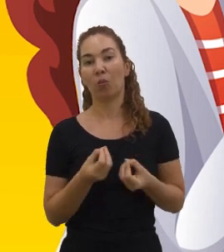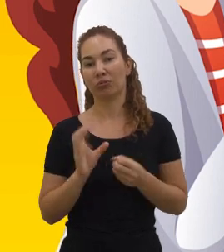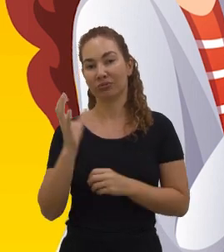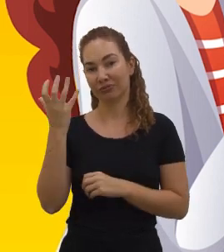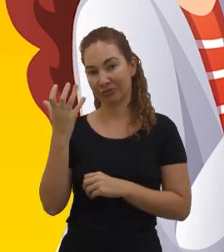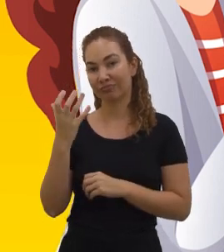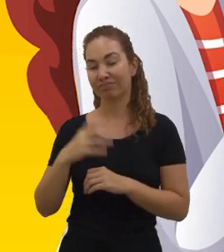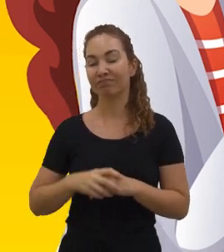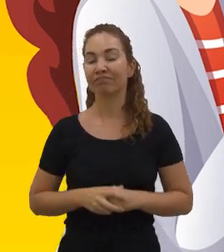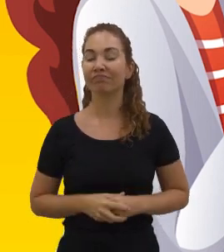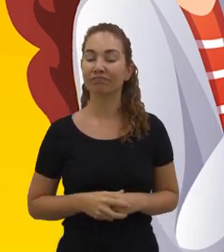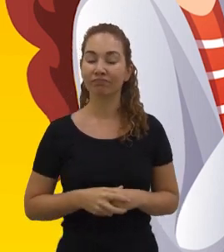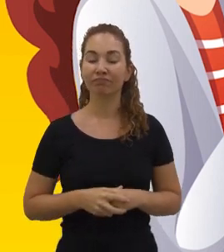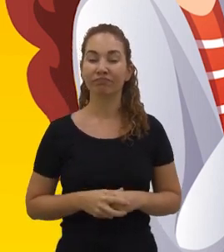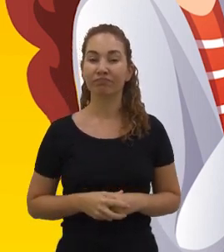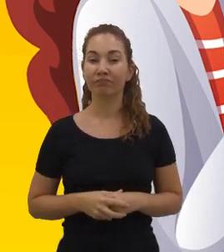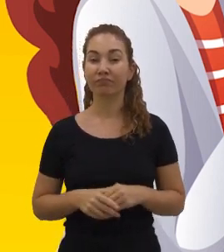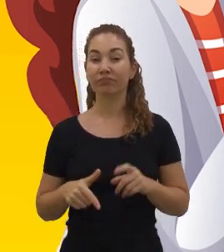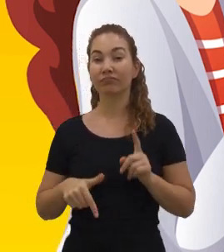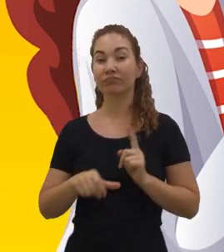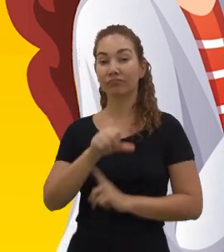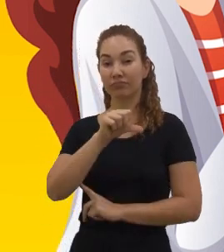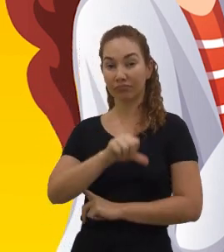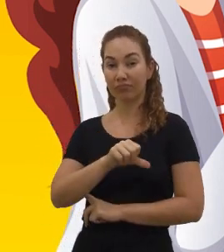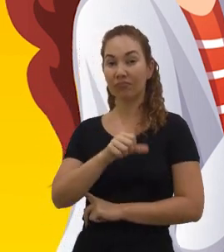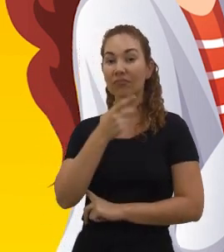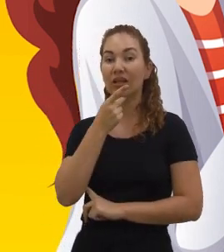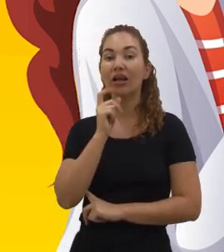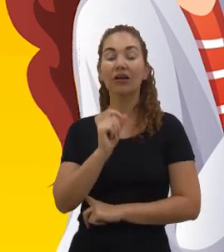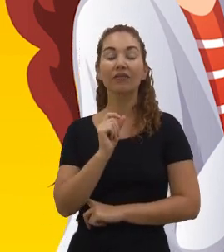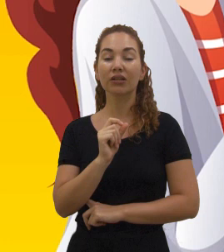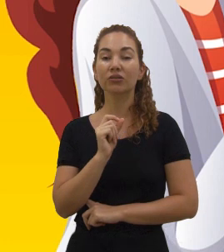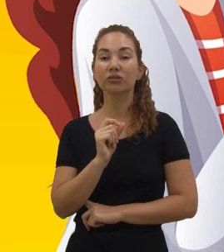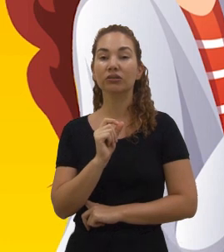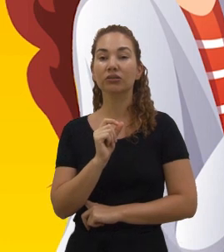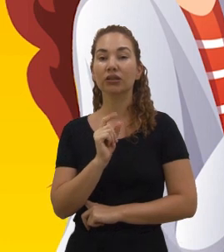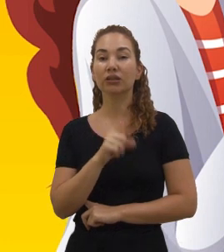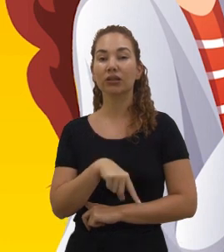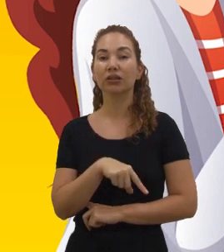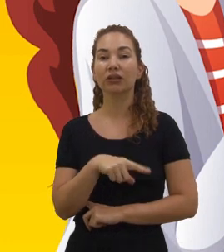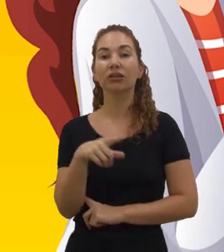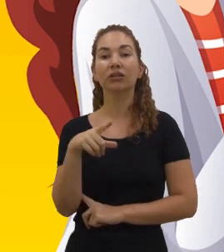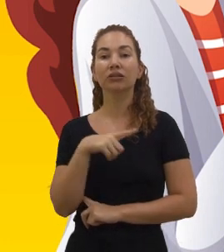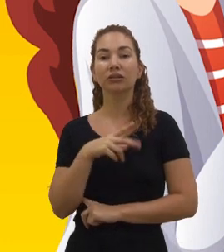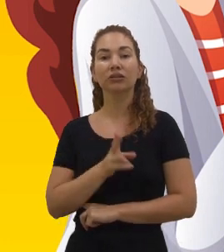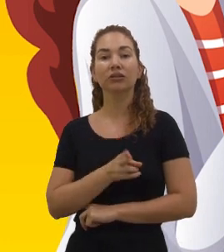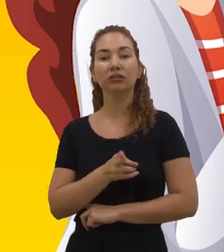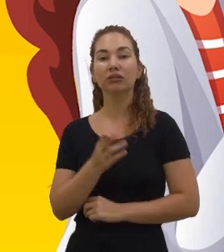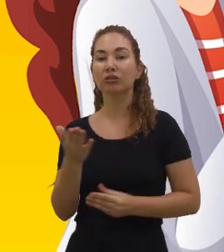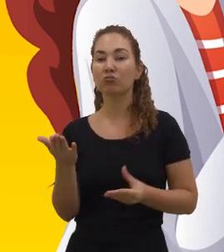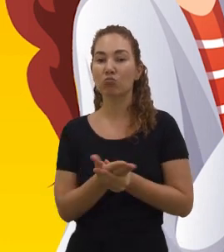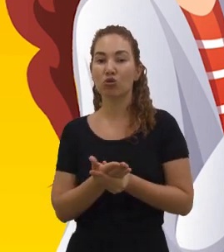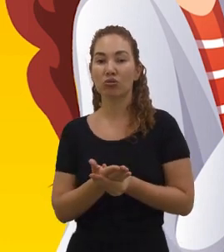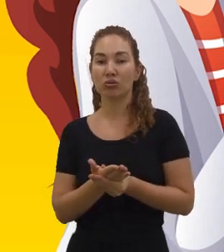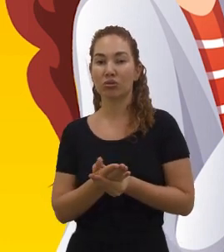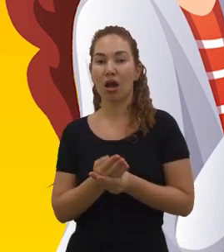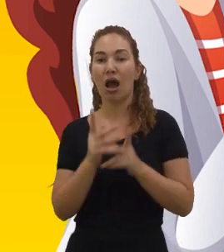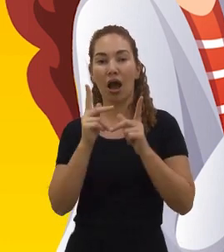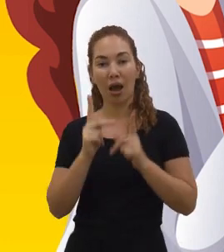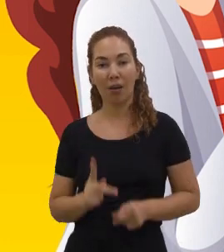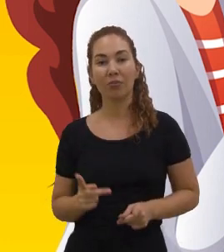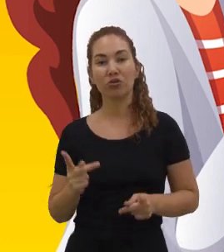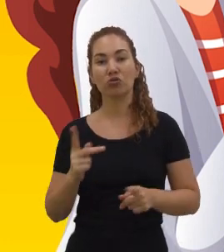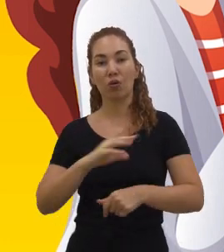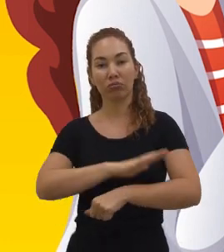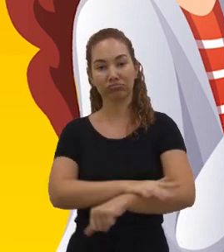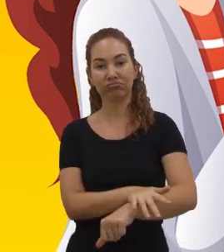pessoas. E a nona ação, quando a gente lê ali, é exatamente isso. Tem que sempre processar os agressores, não deixar